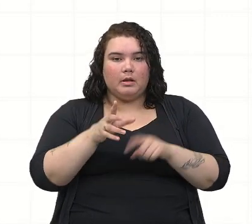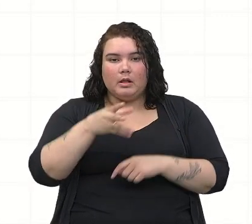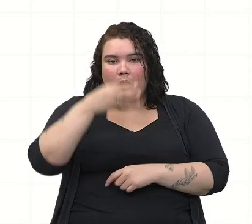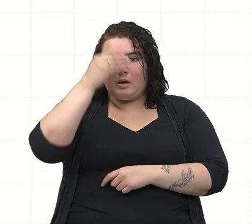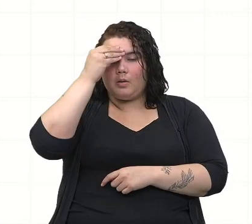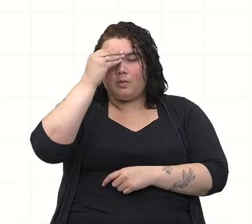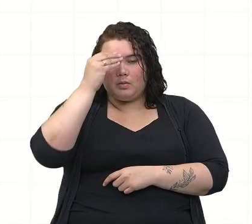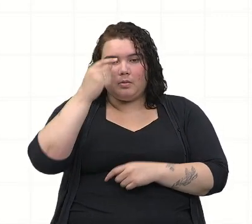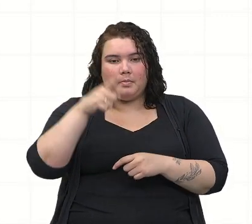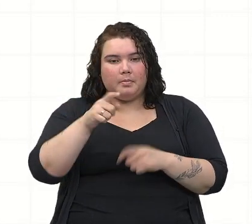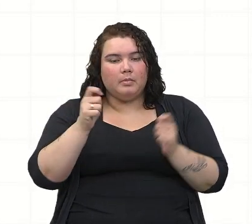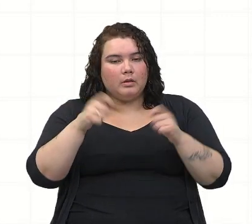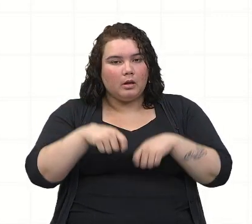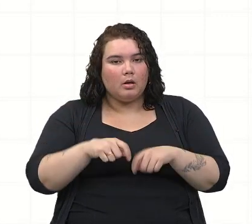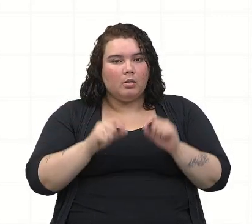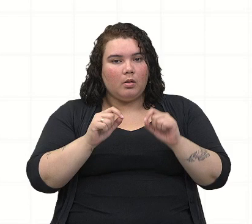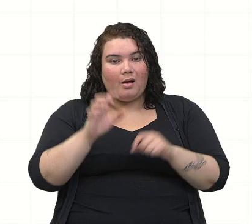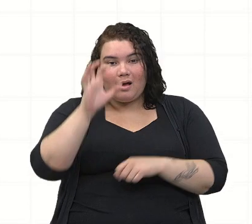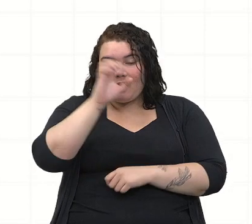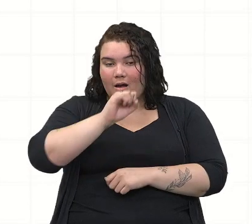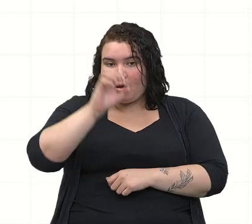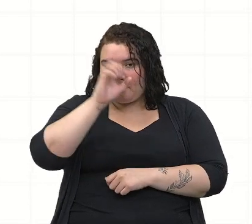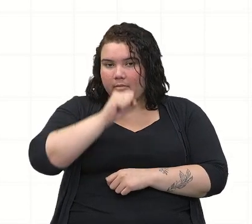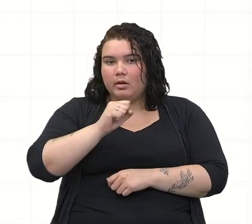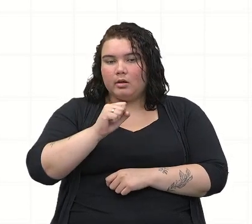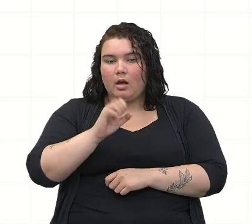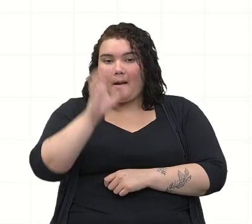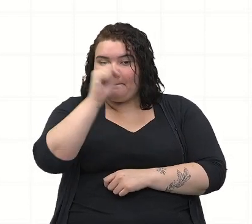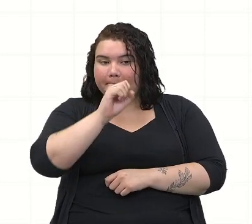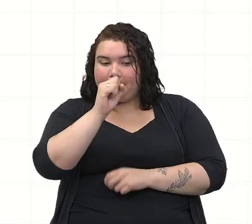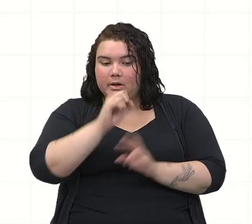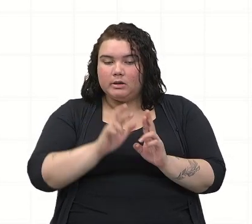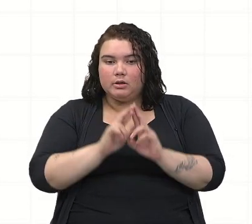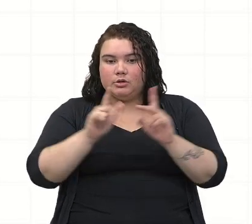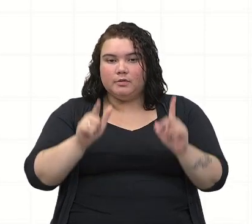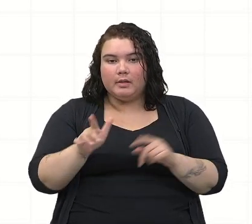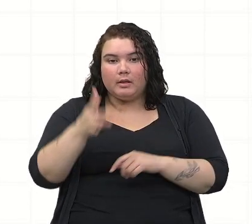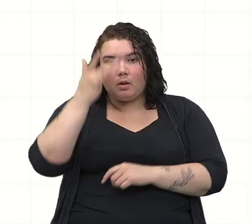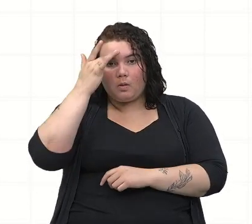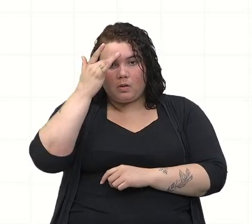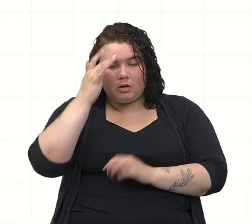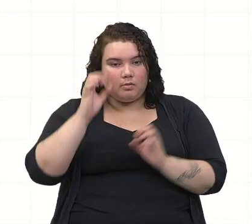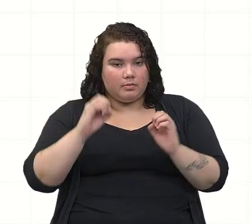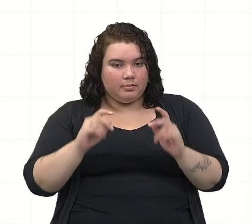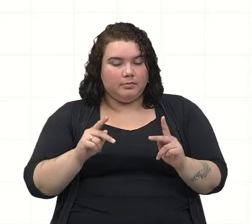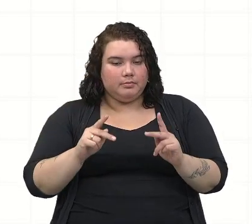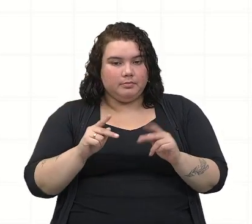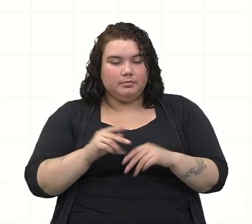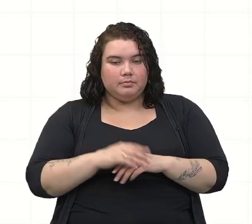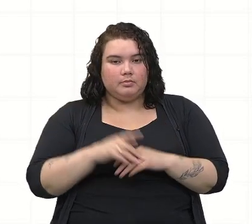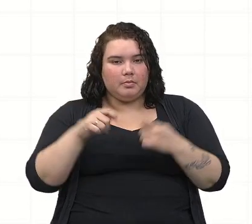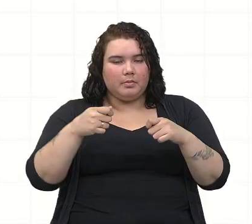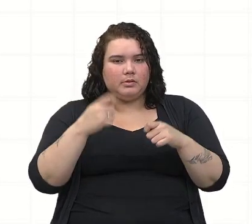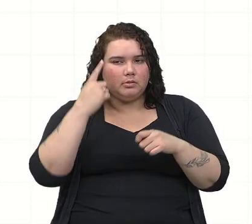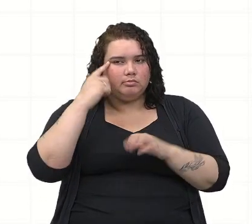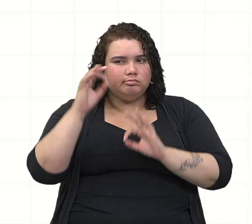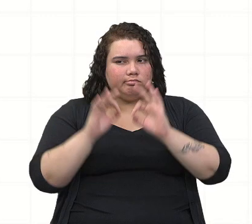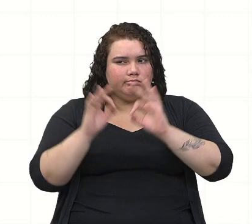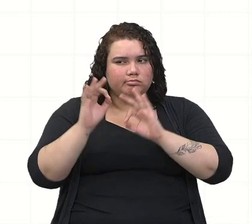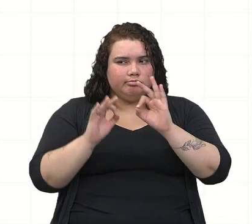decore, você aprenda, tá? Veja qual é a lógica que está por trás de cada coisa que você vai